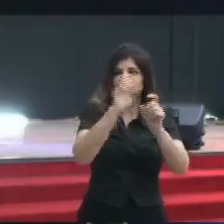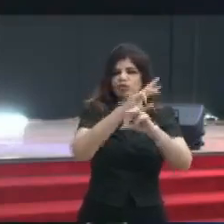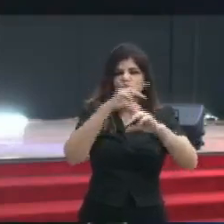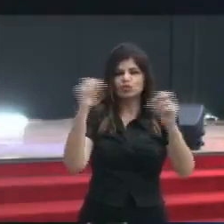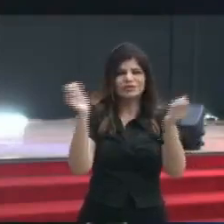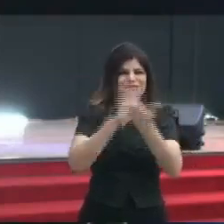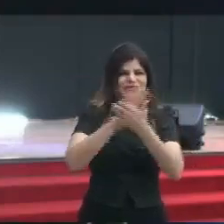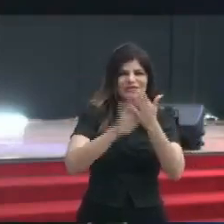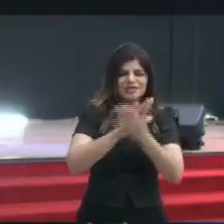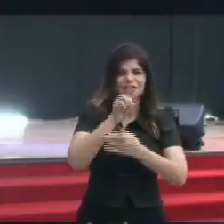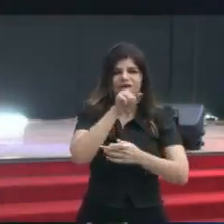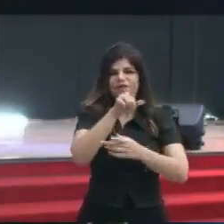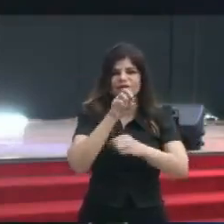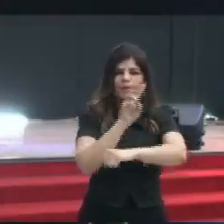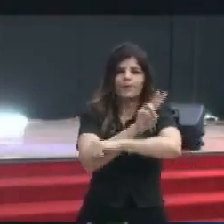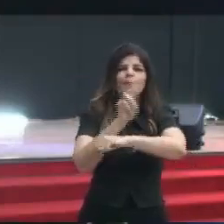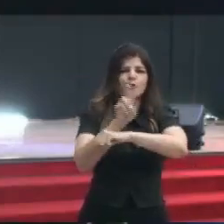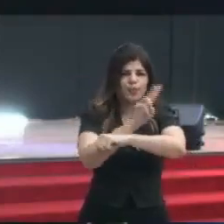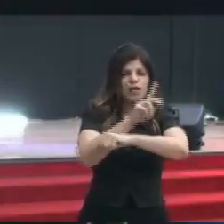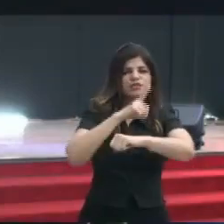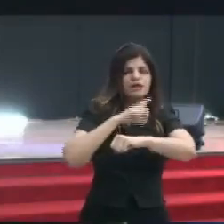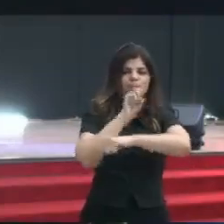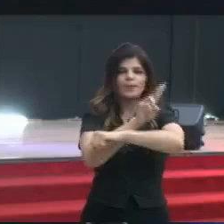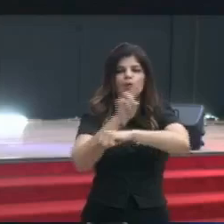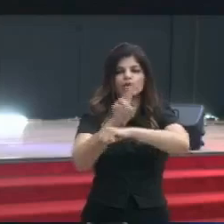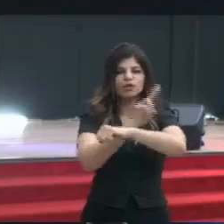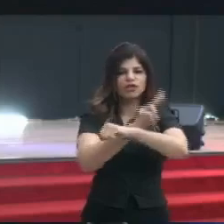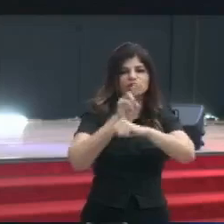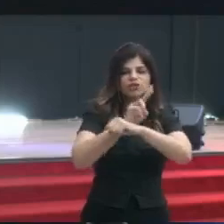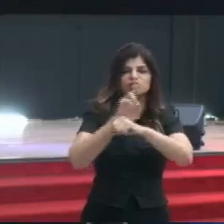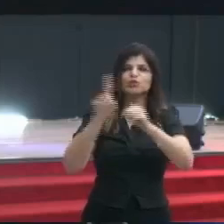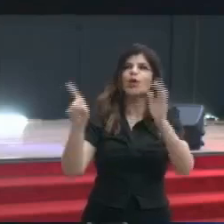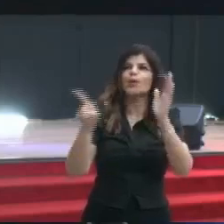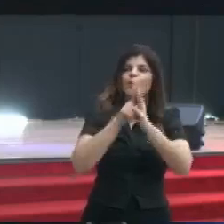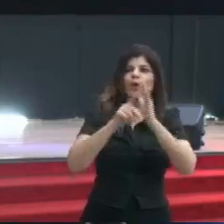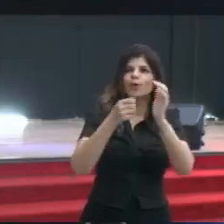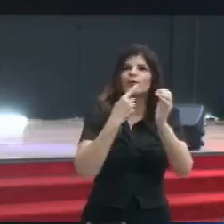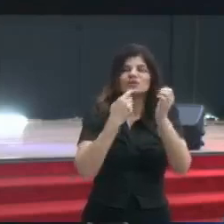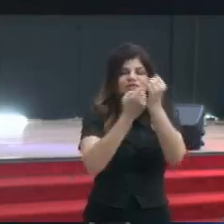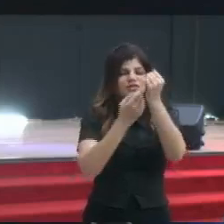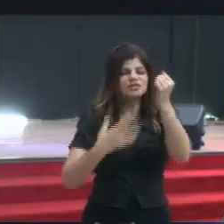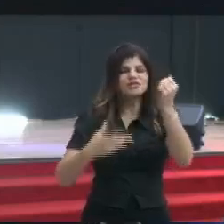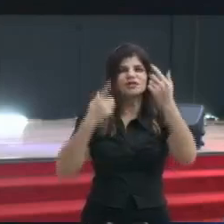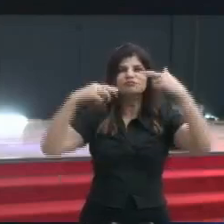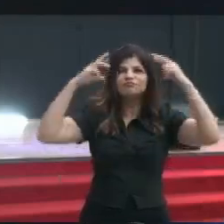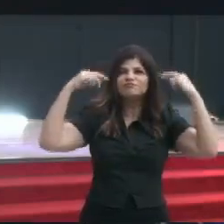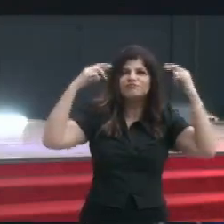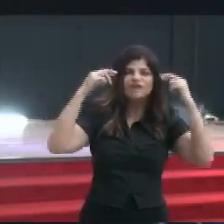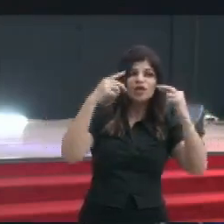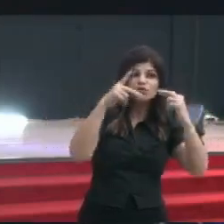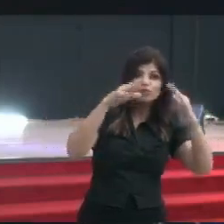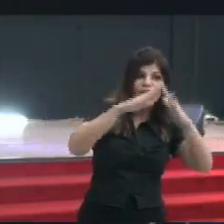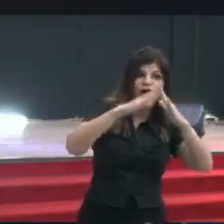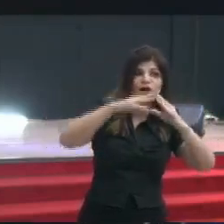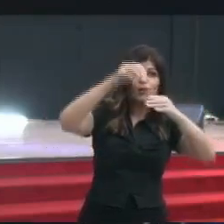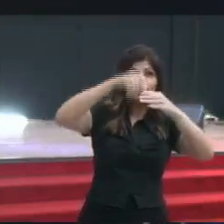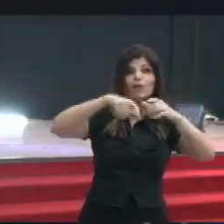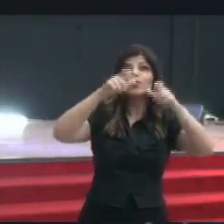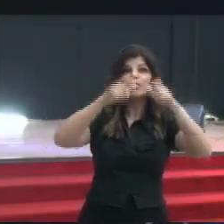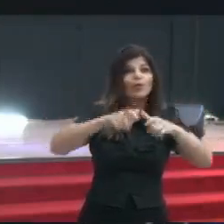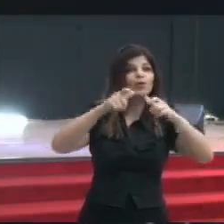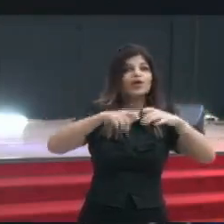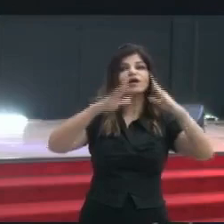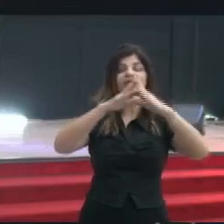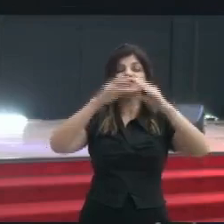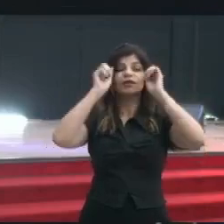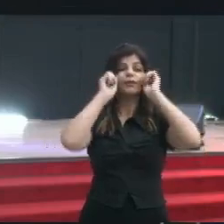família. Você está guardado, protegido, coberto com o sangue do Cordeiro. Sua casa é lugar de milagre, sua casa é lugar